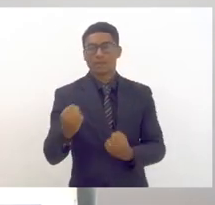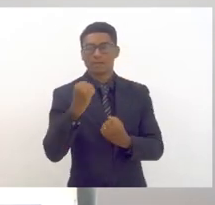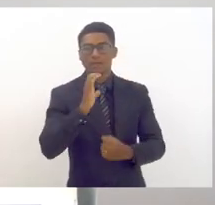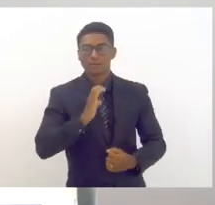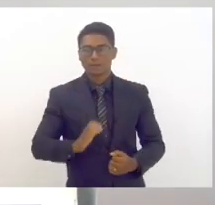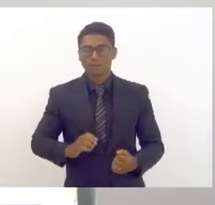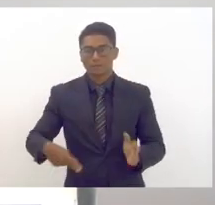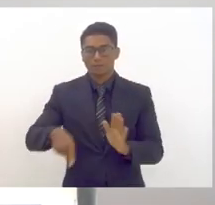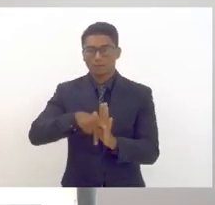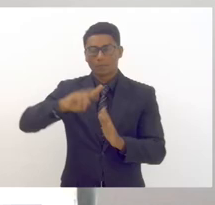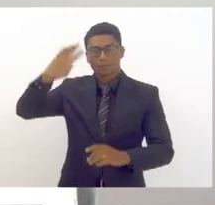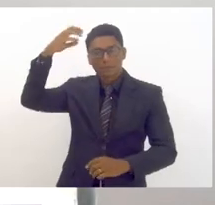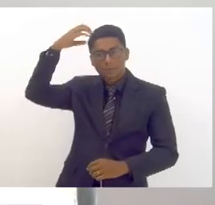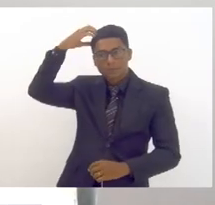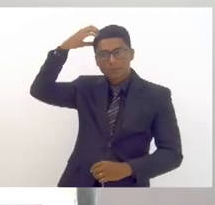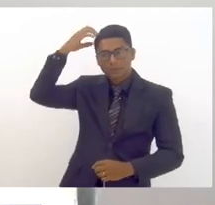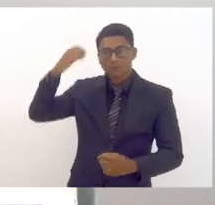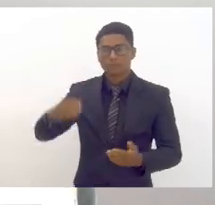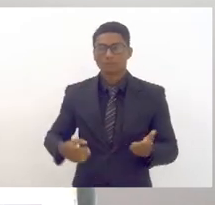Reis.